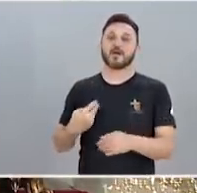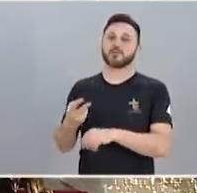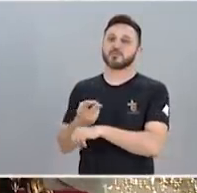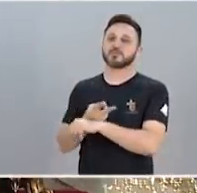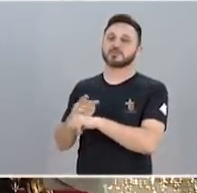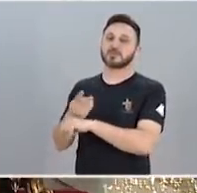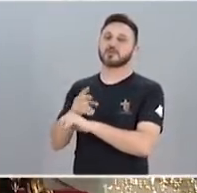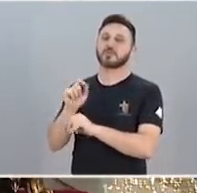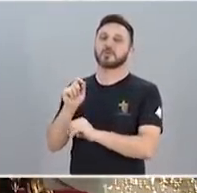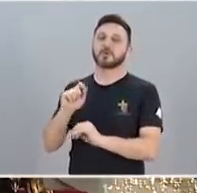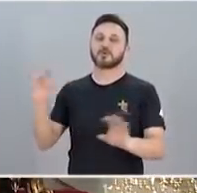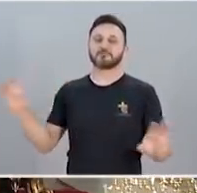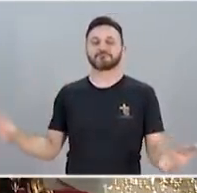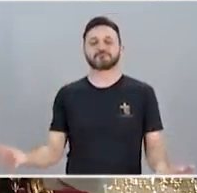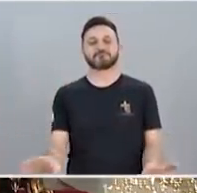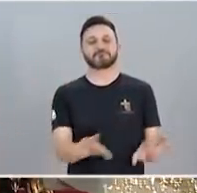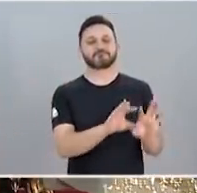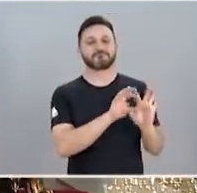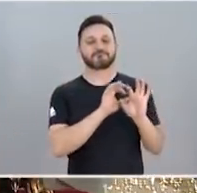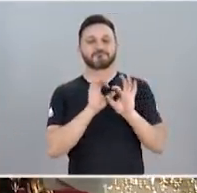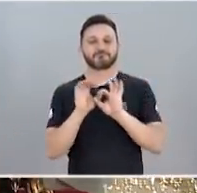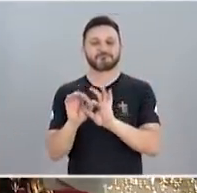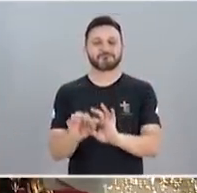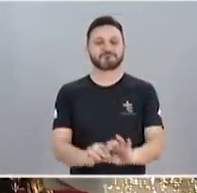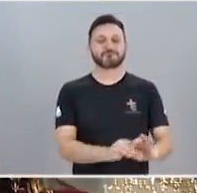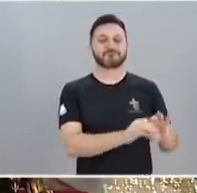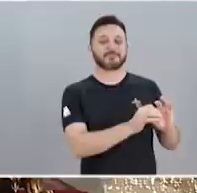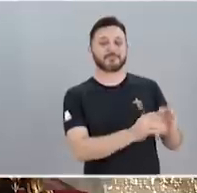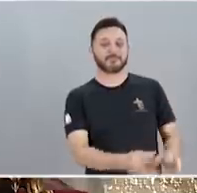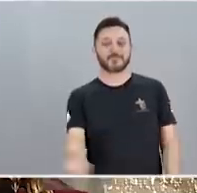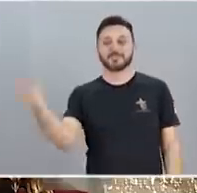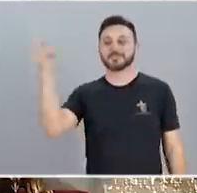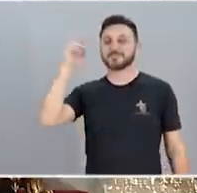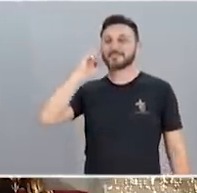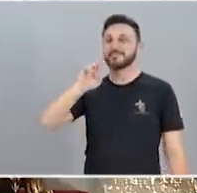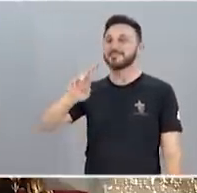vida buscando a união.